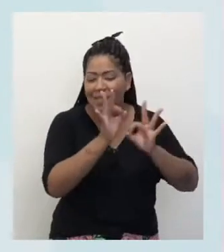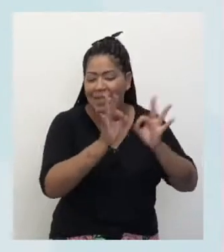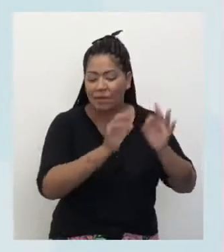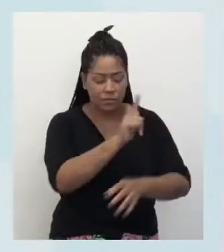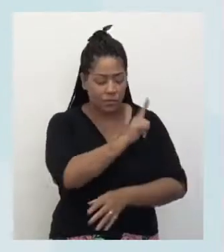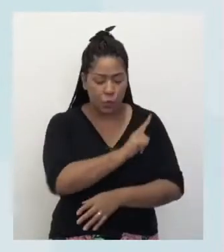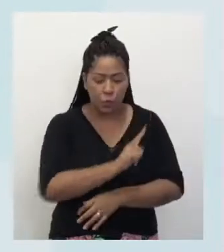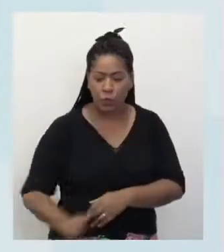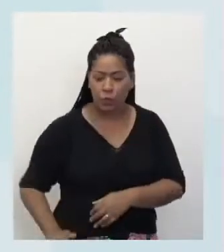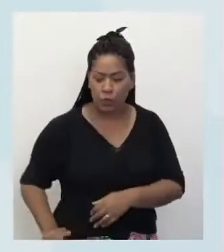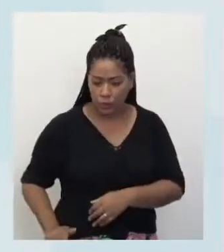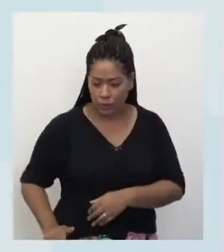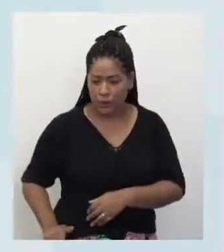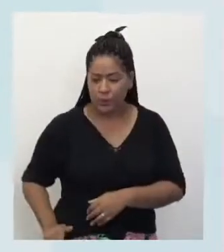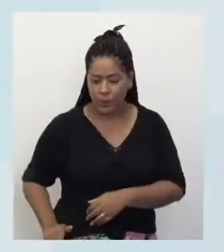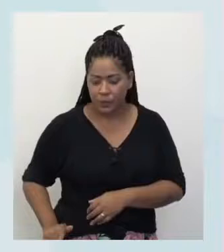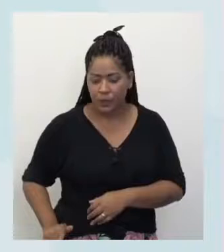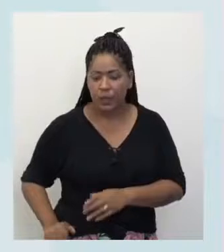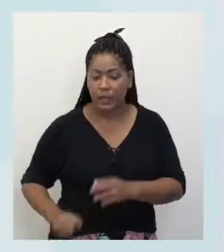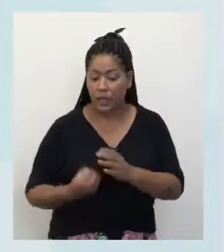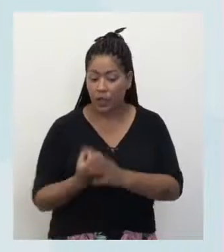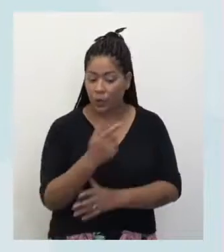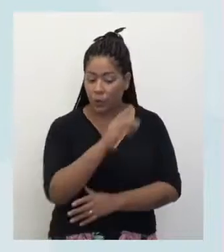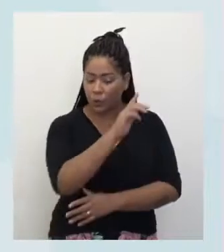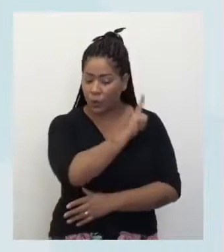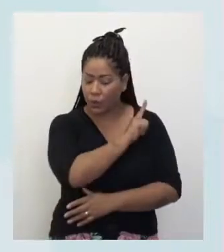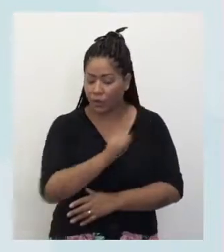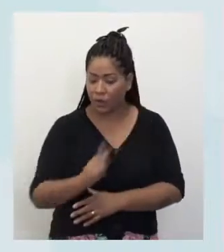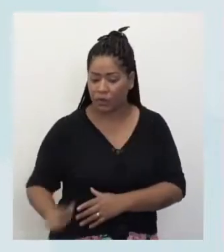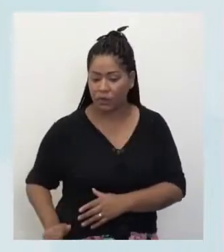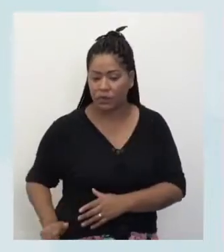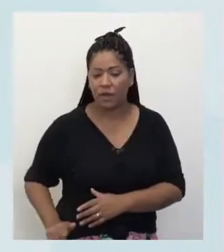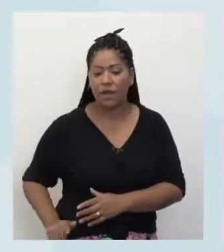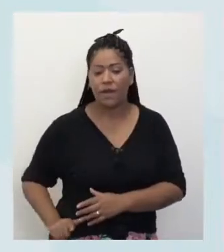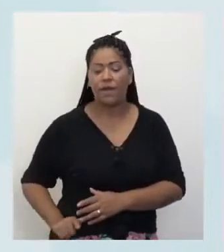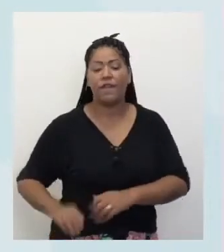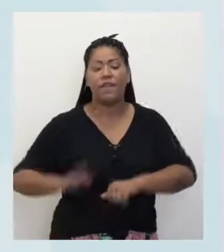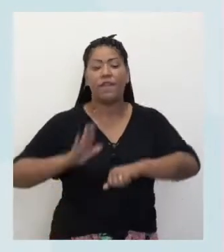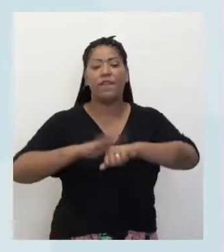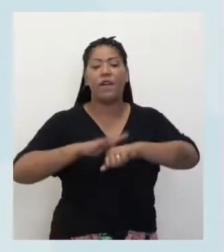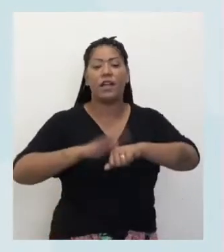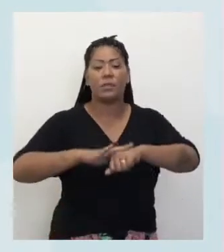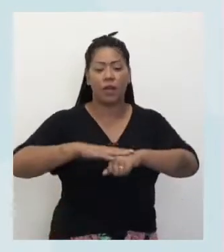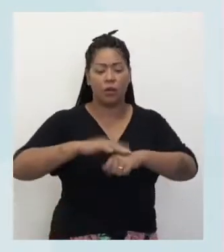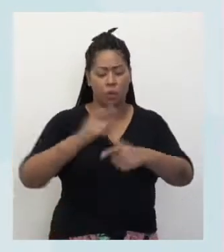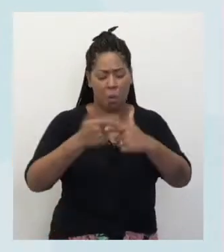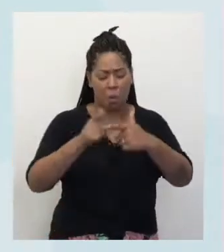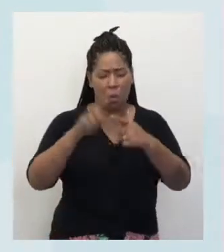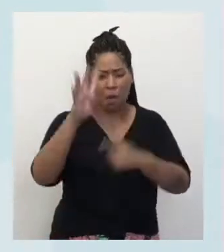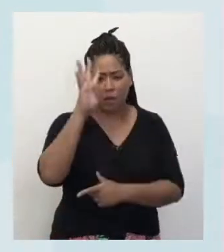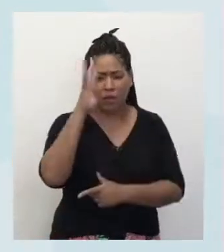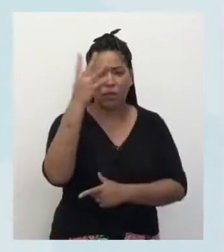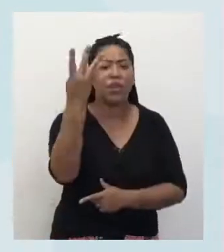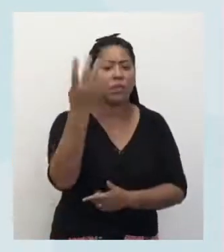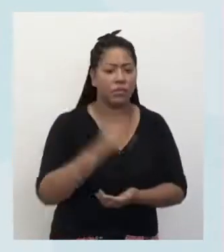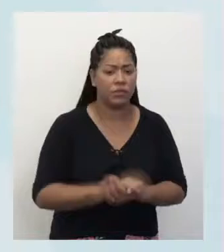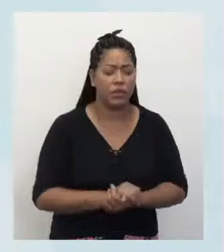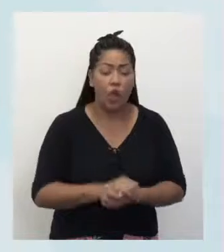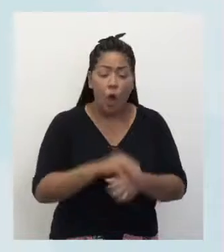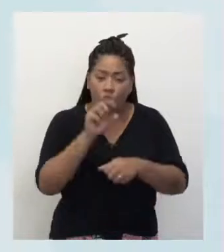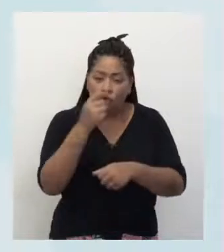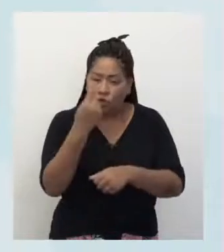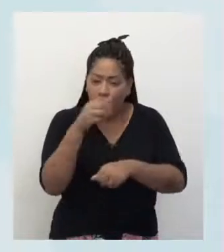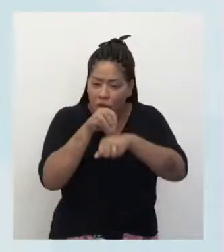governo, nesse caso, né, aqui, ele faz para solucionar esse problema, tá? Então, só para dar uma dica aí